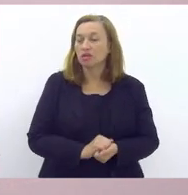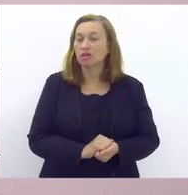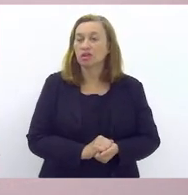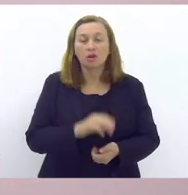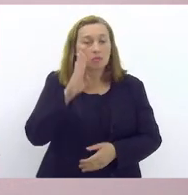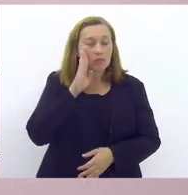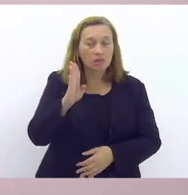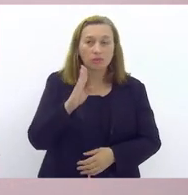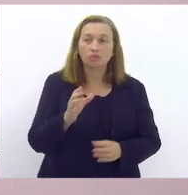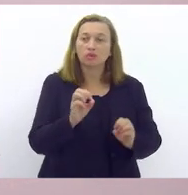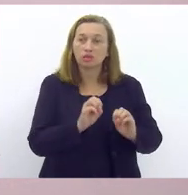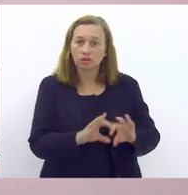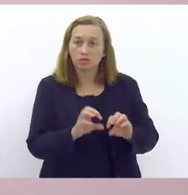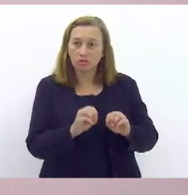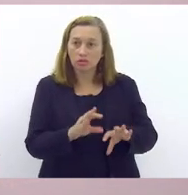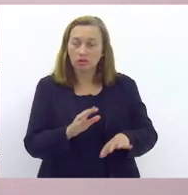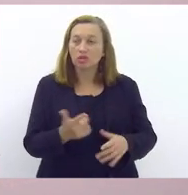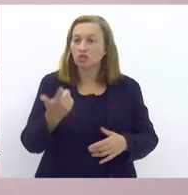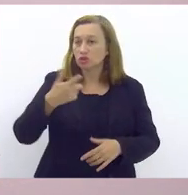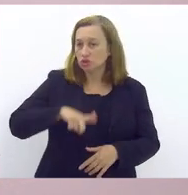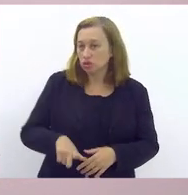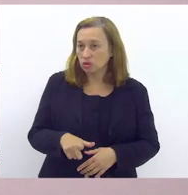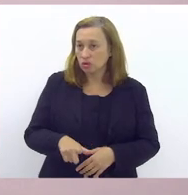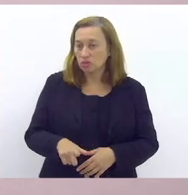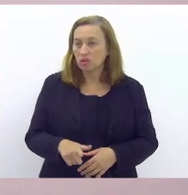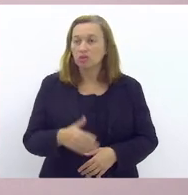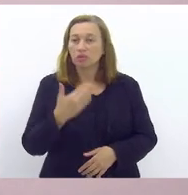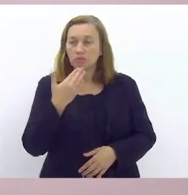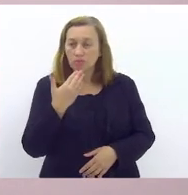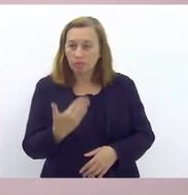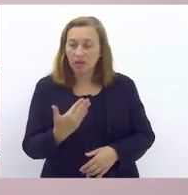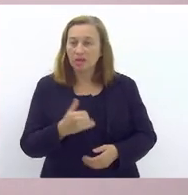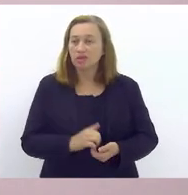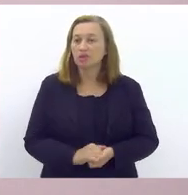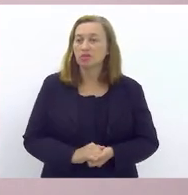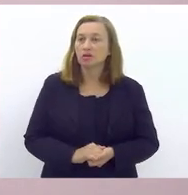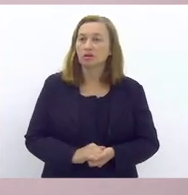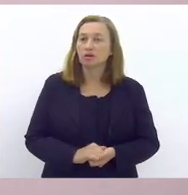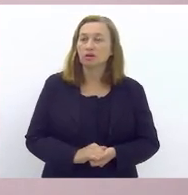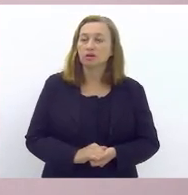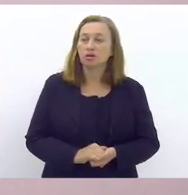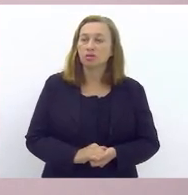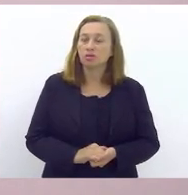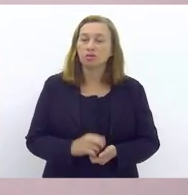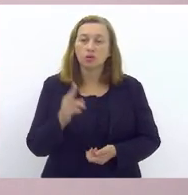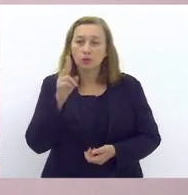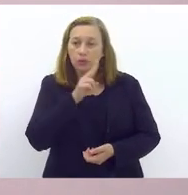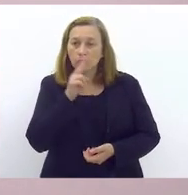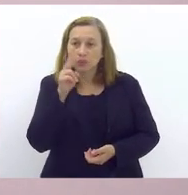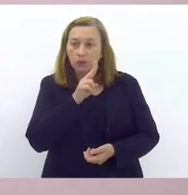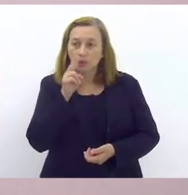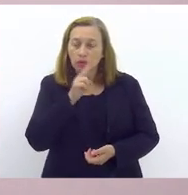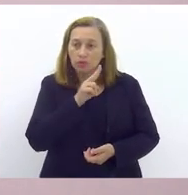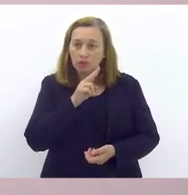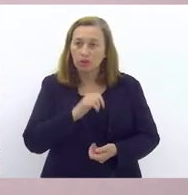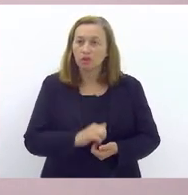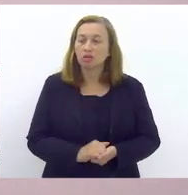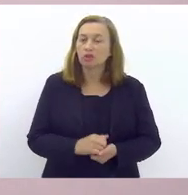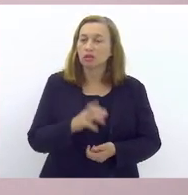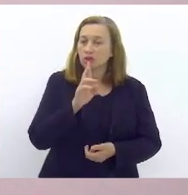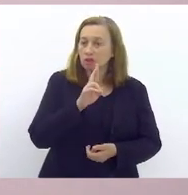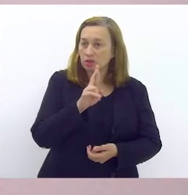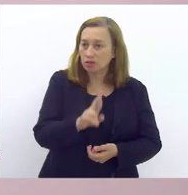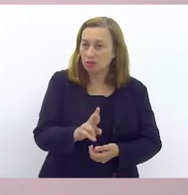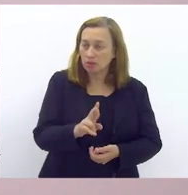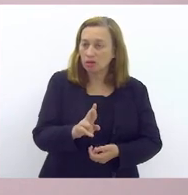da educação. E, mais uma vez, solicitamos uma urgente e positiva